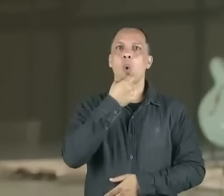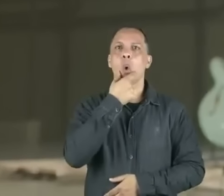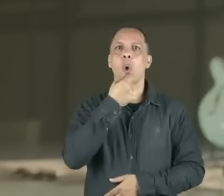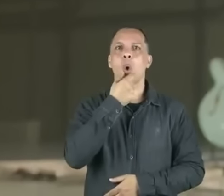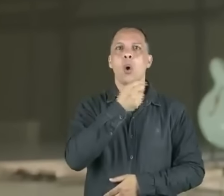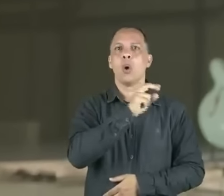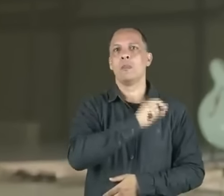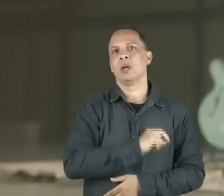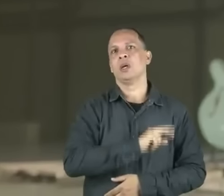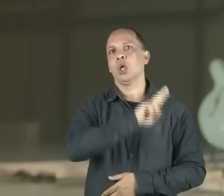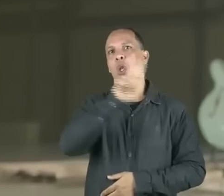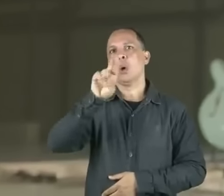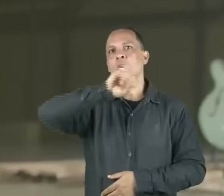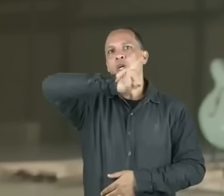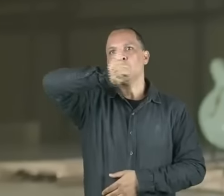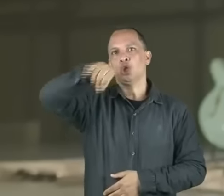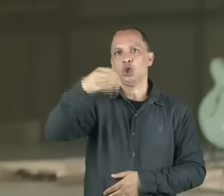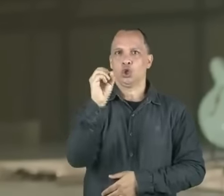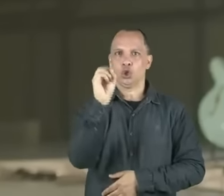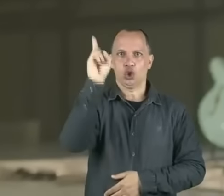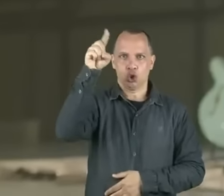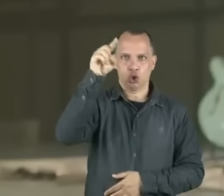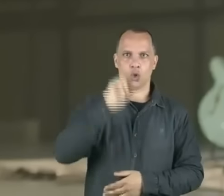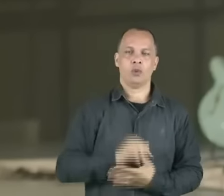Bom dia vivido por Jó